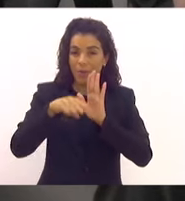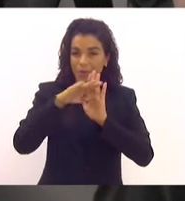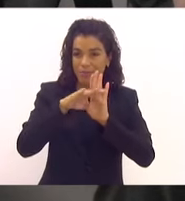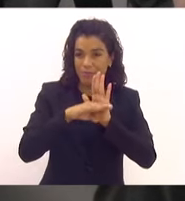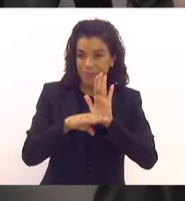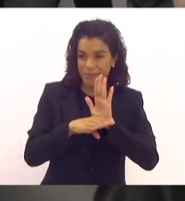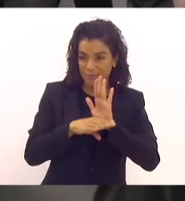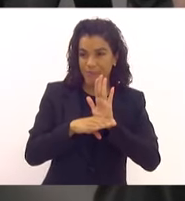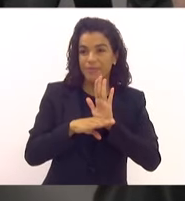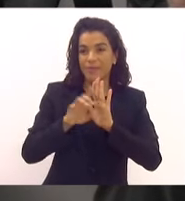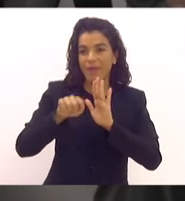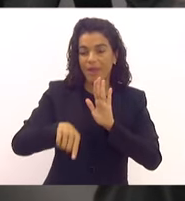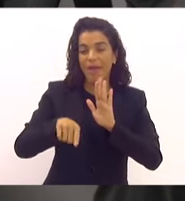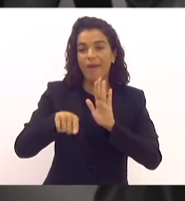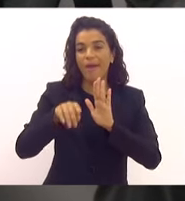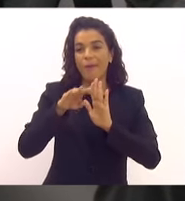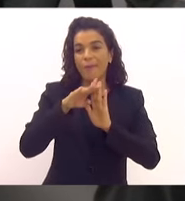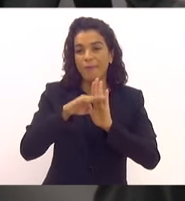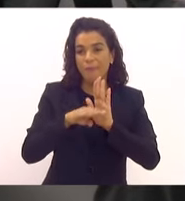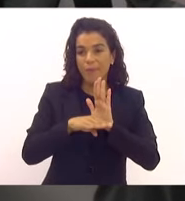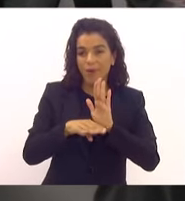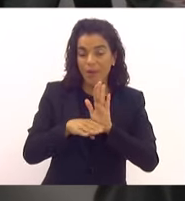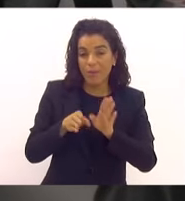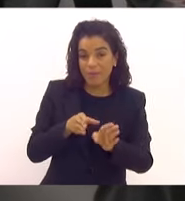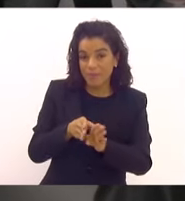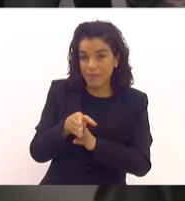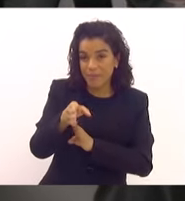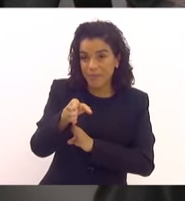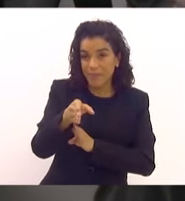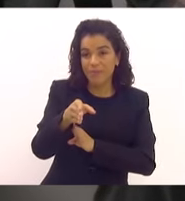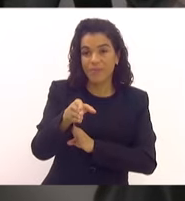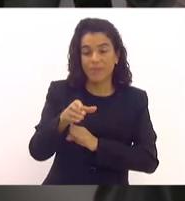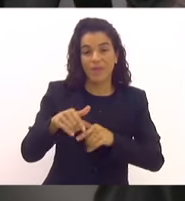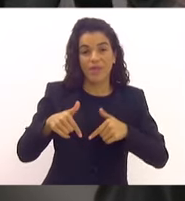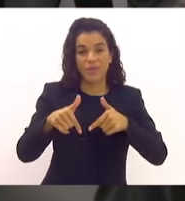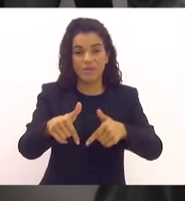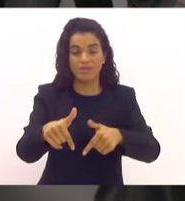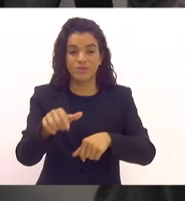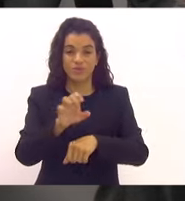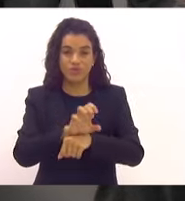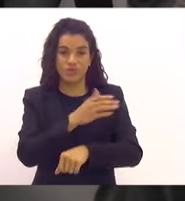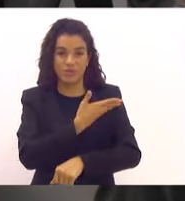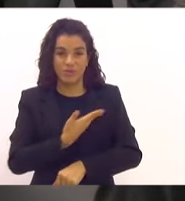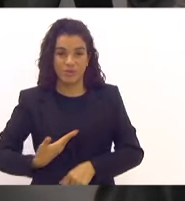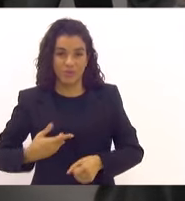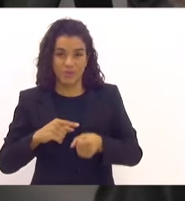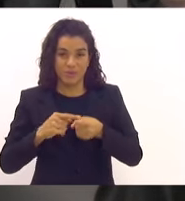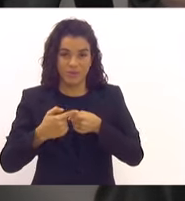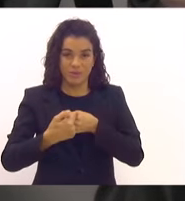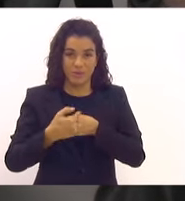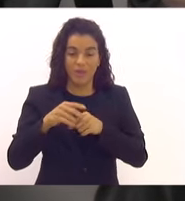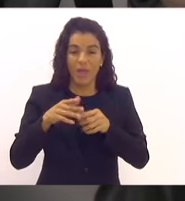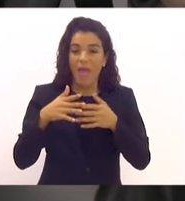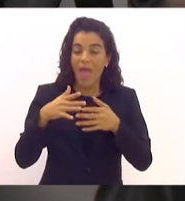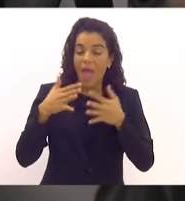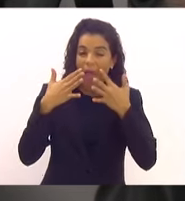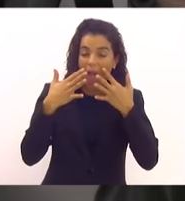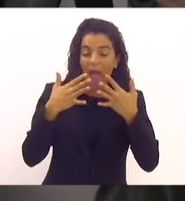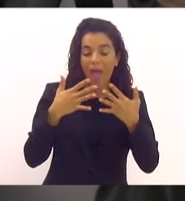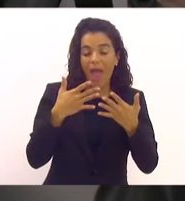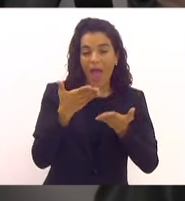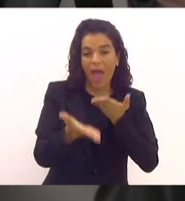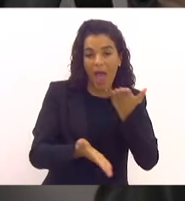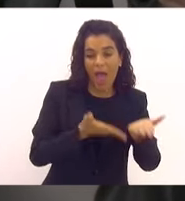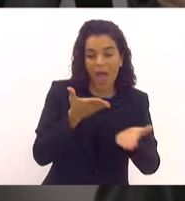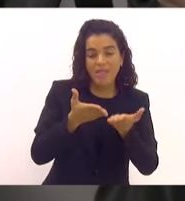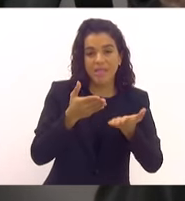disso, ele é um programa de orientação da atuação do Estado junto aos municípios, que é através da atenção básica que se desenvolve